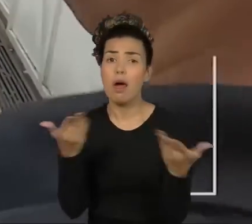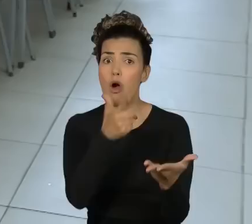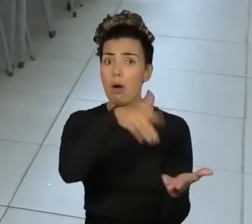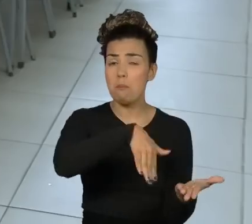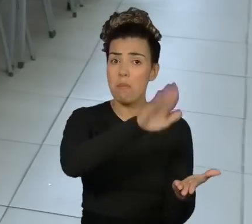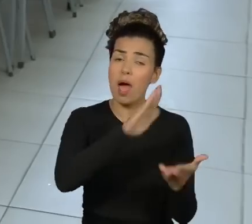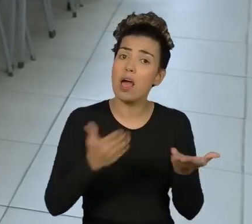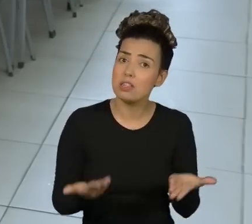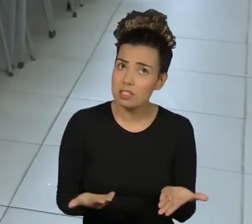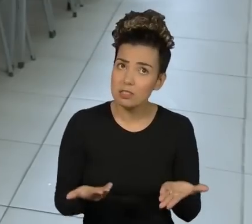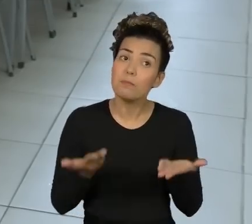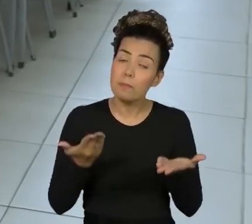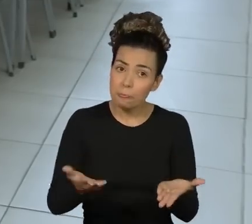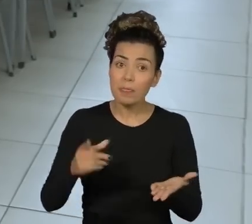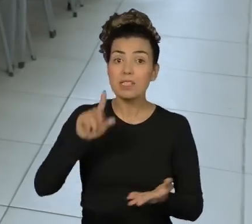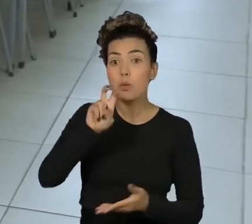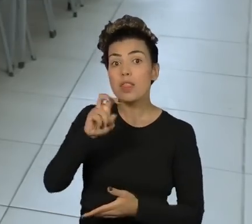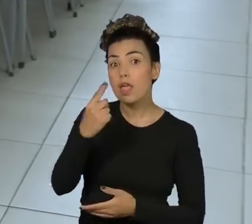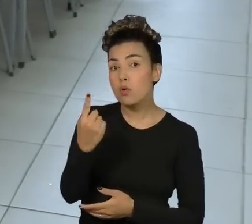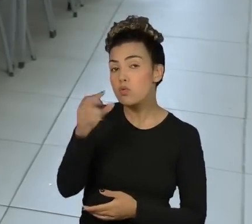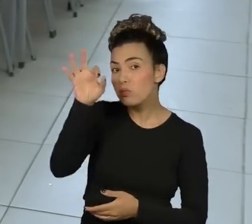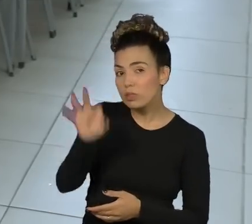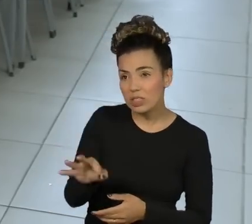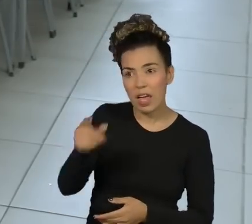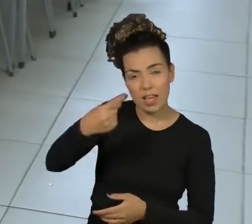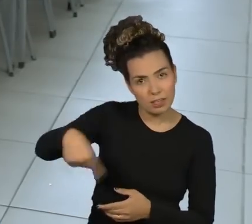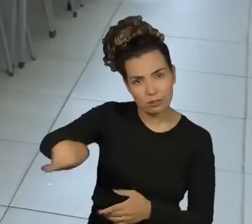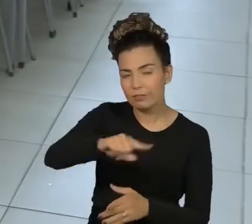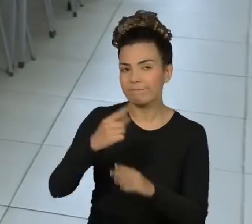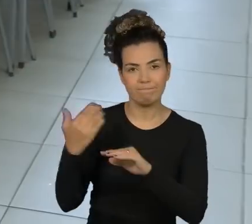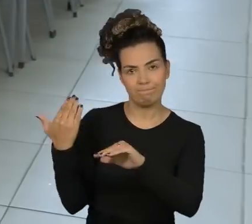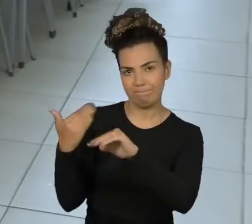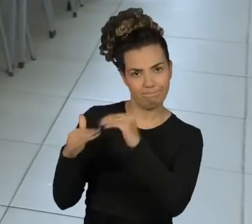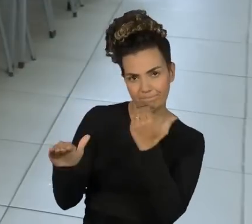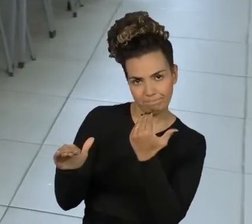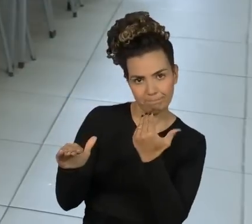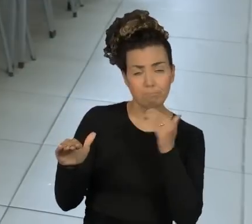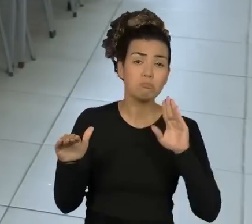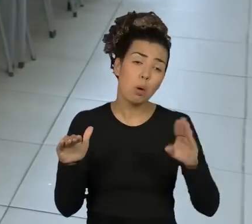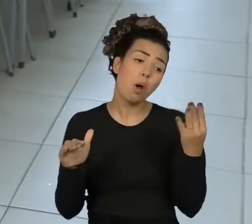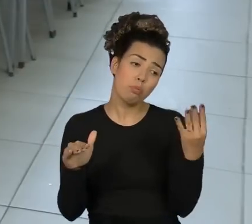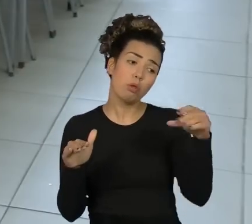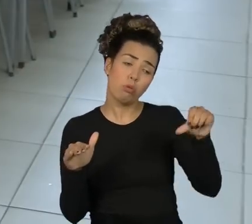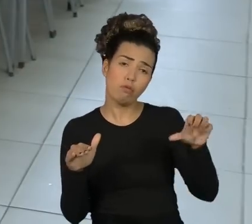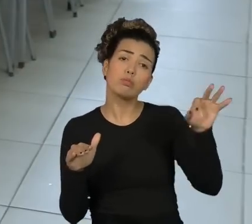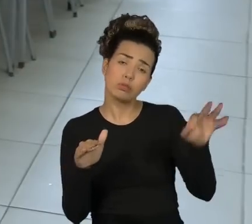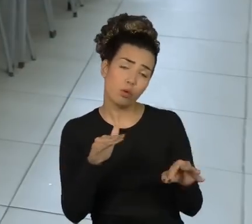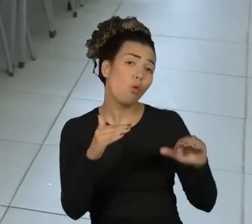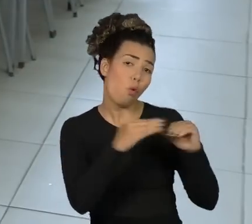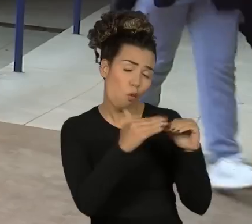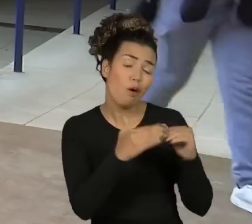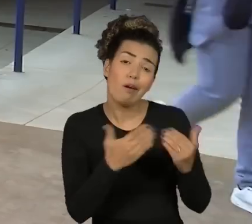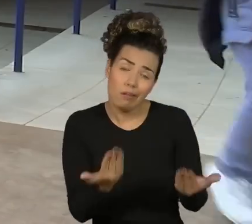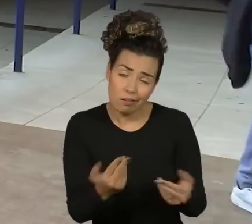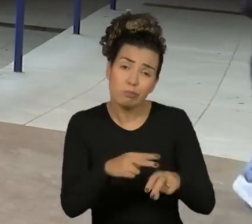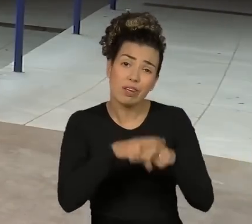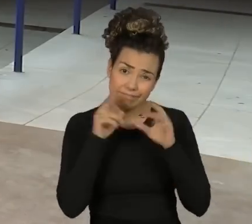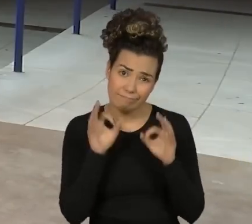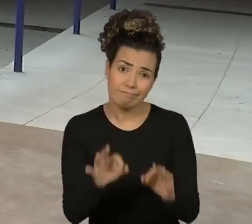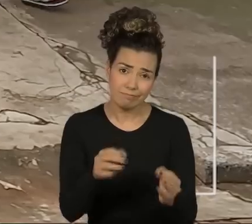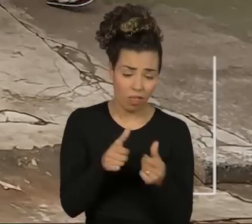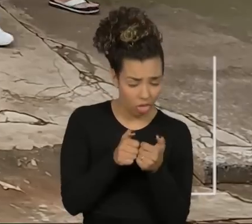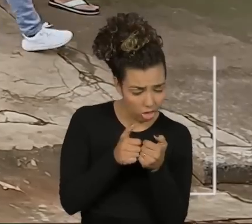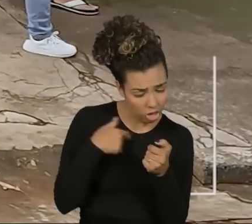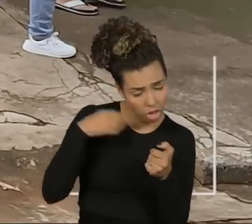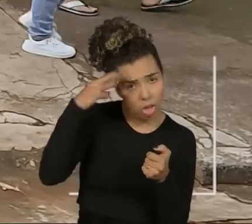essa lei. 51% discorda dela, mas quase todos concordamos. Afinal, os celulares aumentam as distrações na sala de aula. Vem com a gente hoje